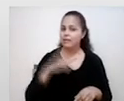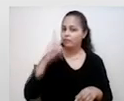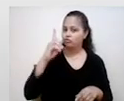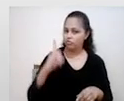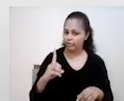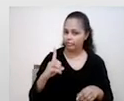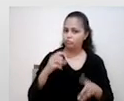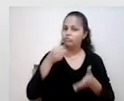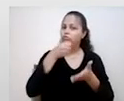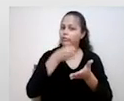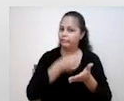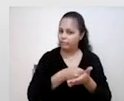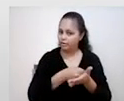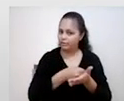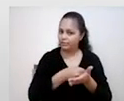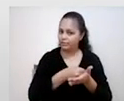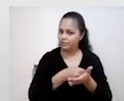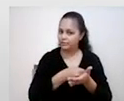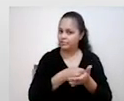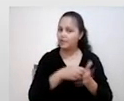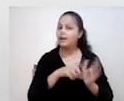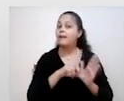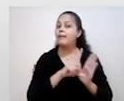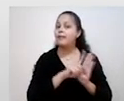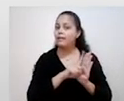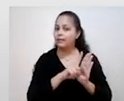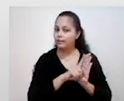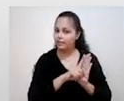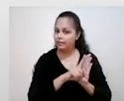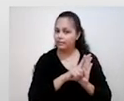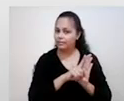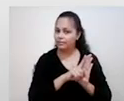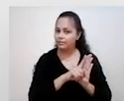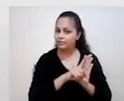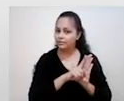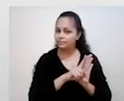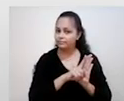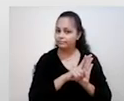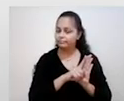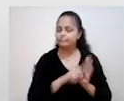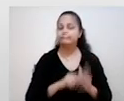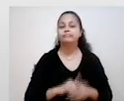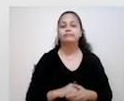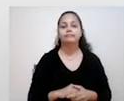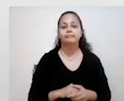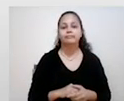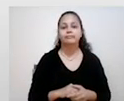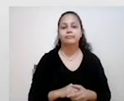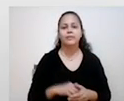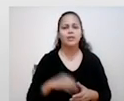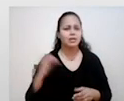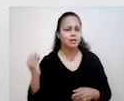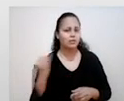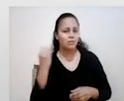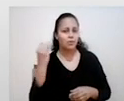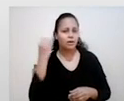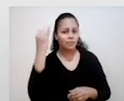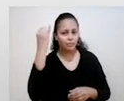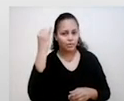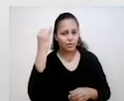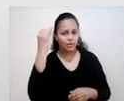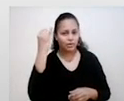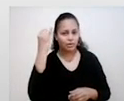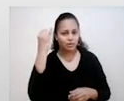direitos e deveres, eu tenho leis em todas essas esferas públicas, tá? E elas são